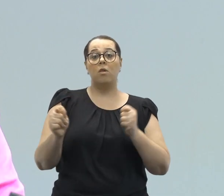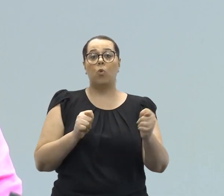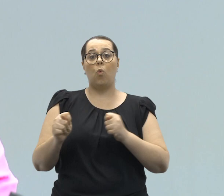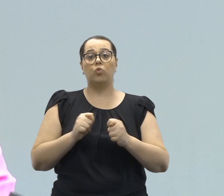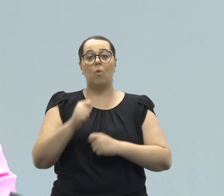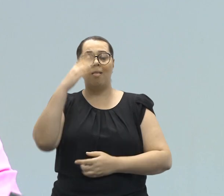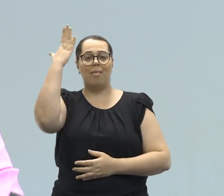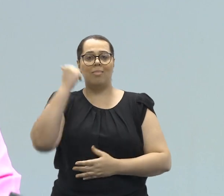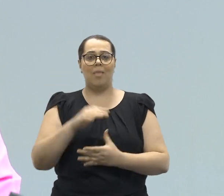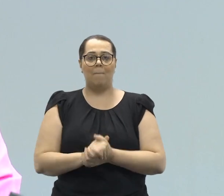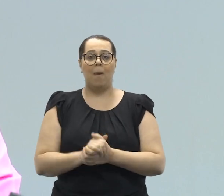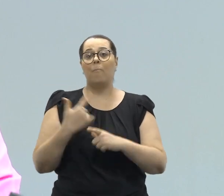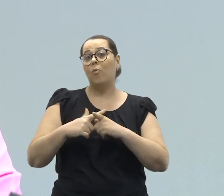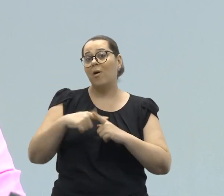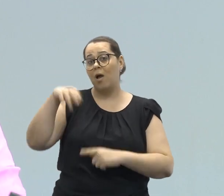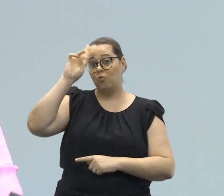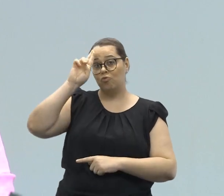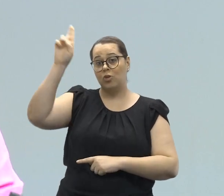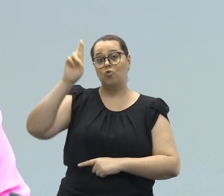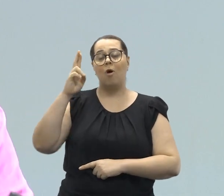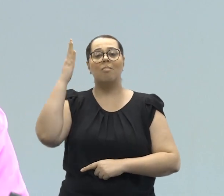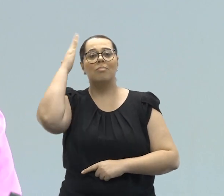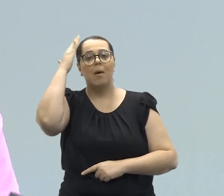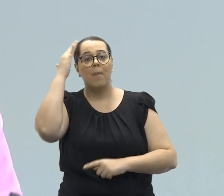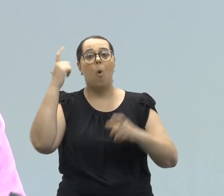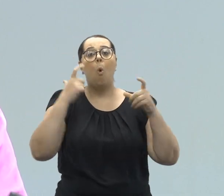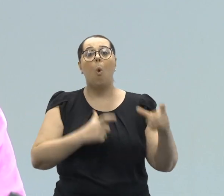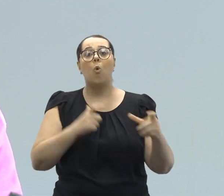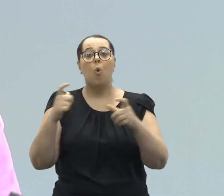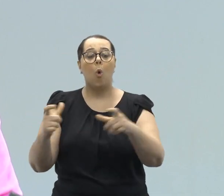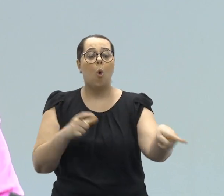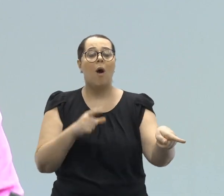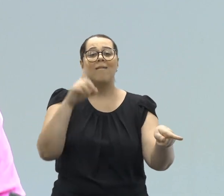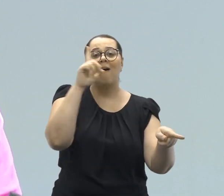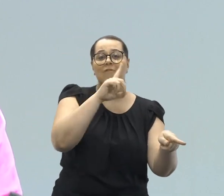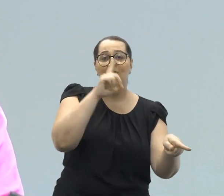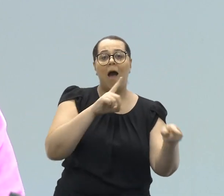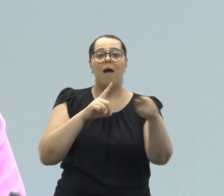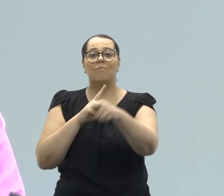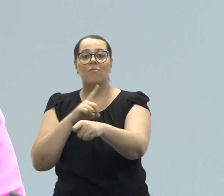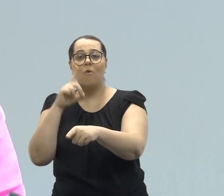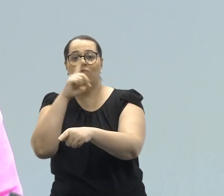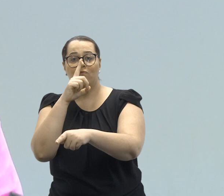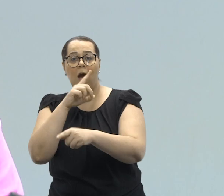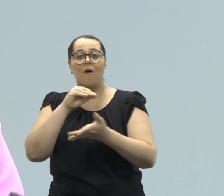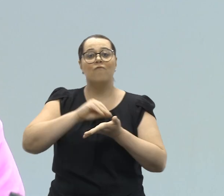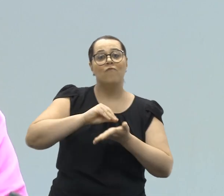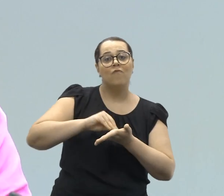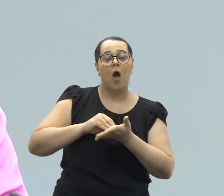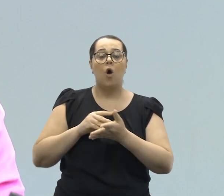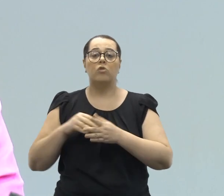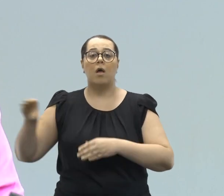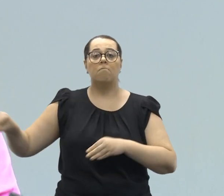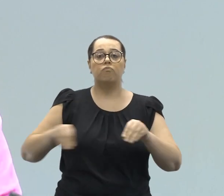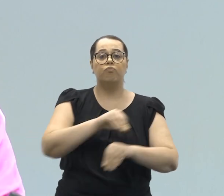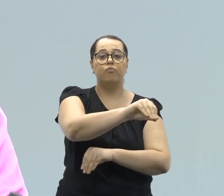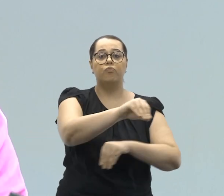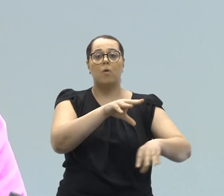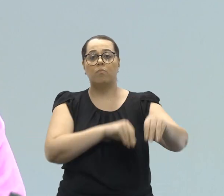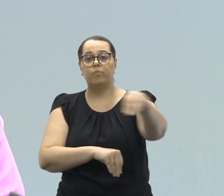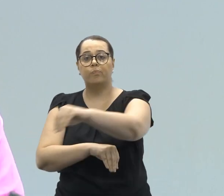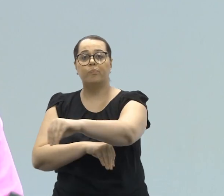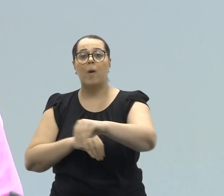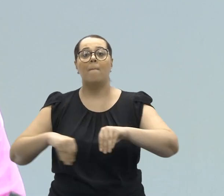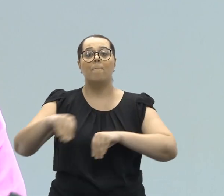organizem e possam identificar os locais onde há um vazio de assistência e manejar